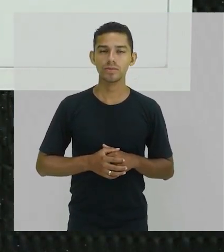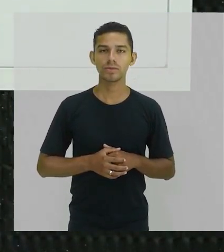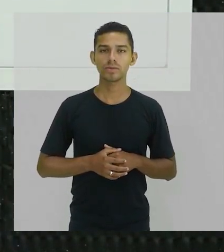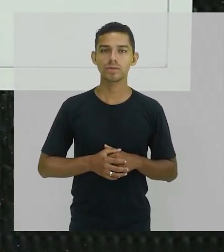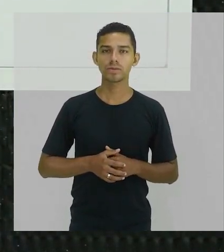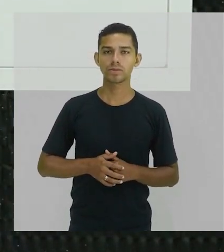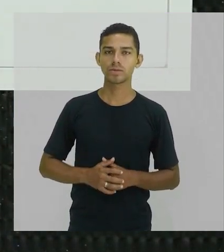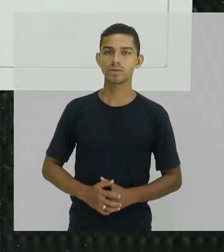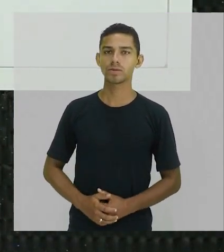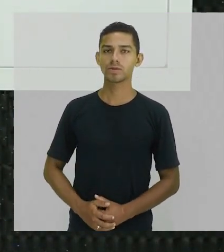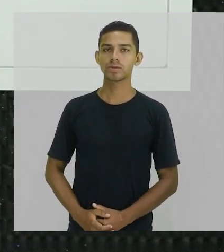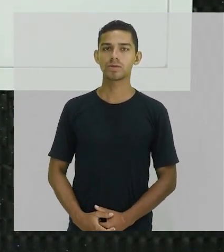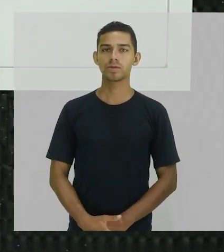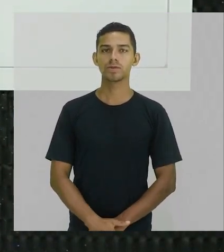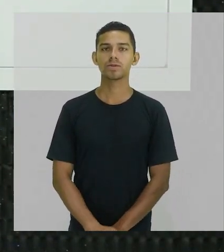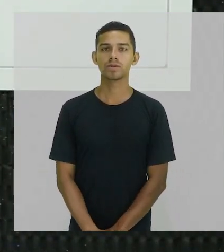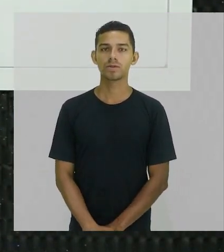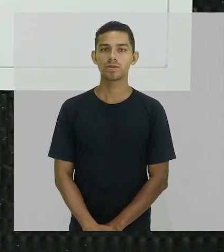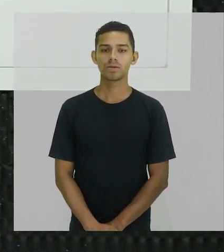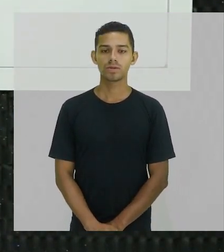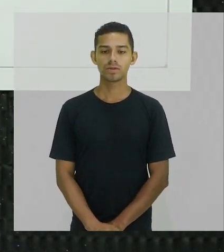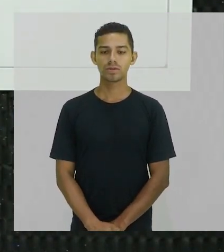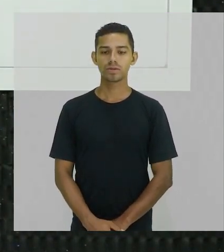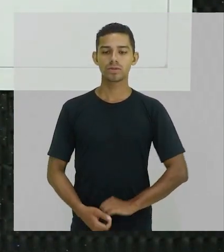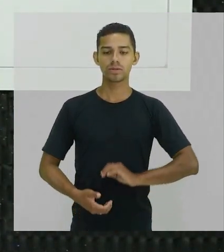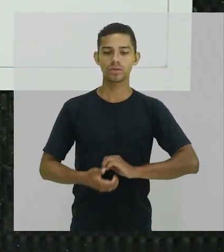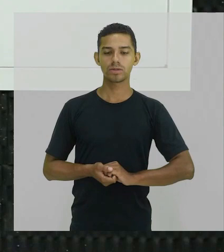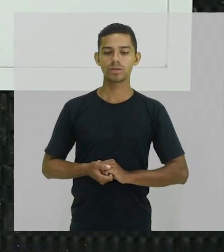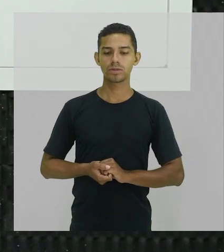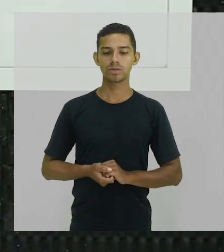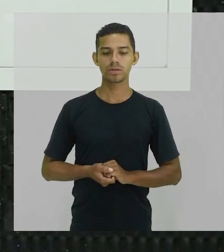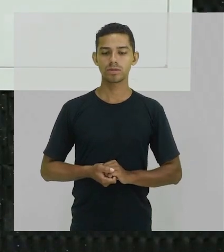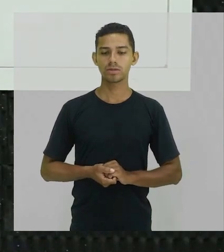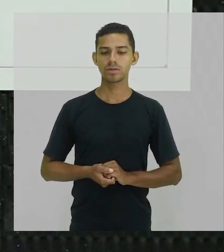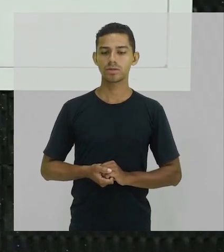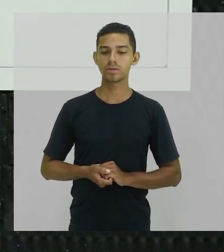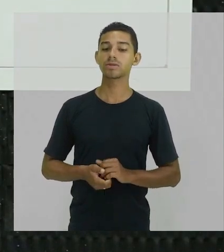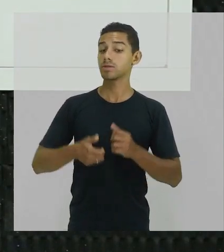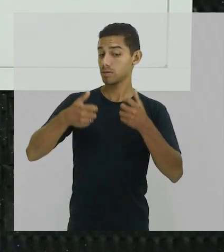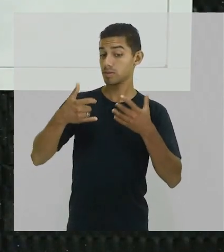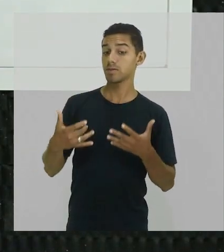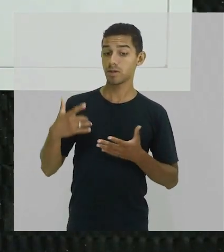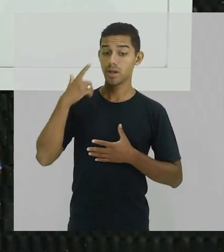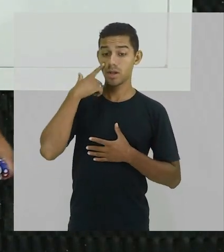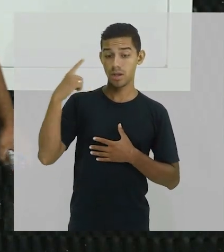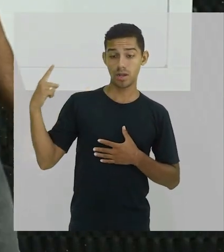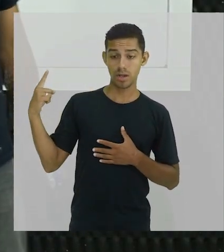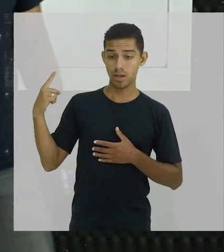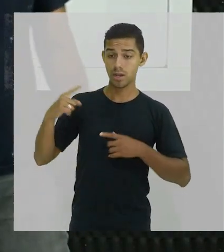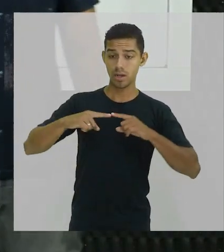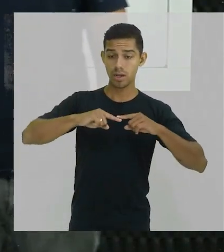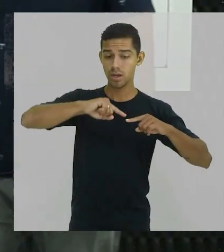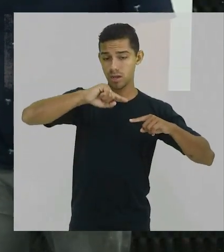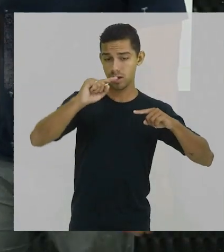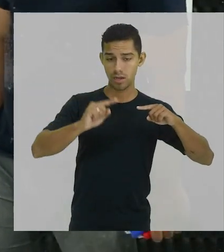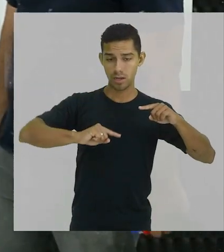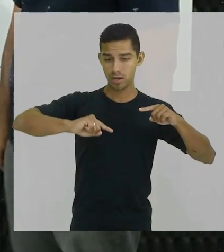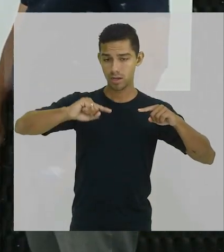Bom, a questão ele fala aí sobre essa assinatura sônica, né, ou